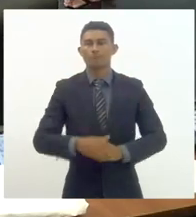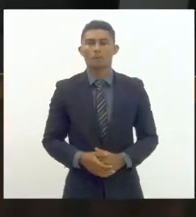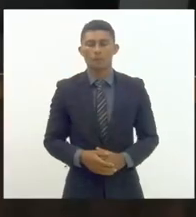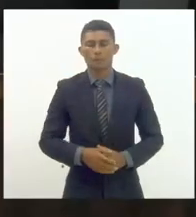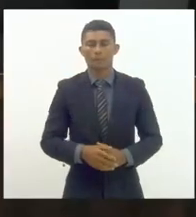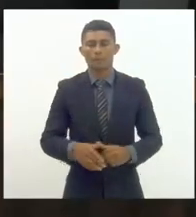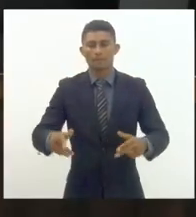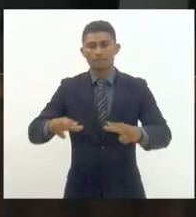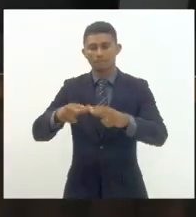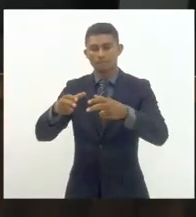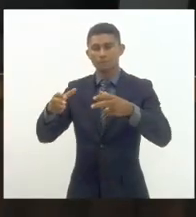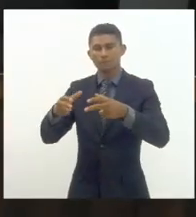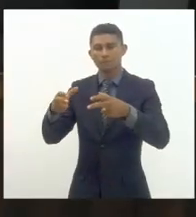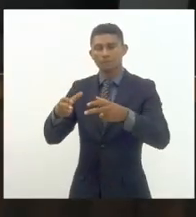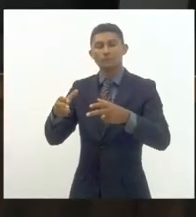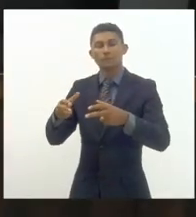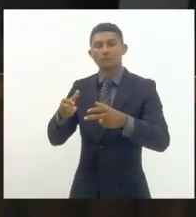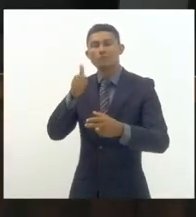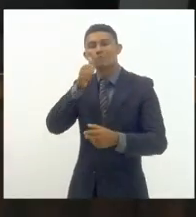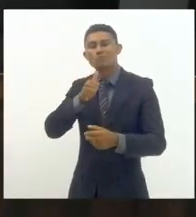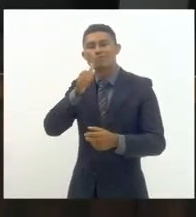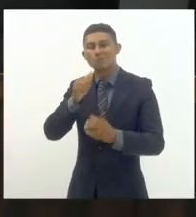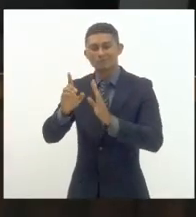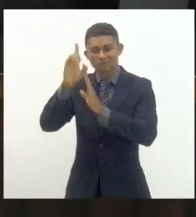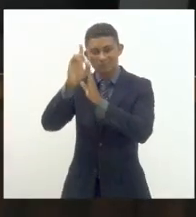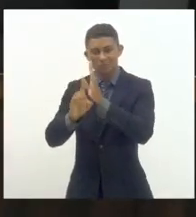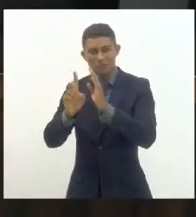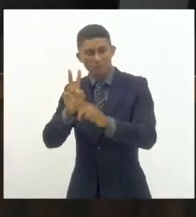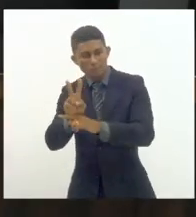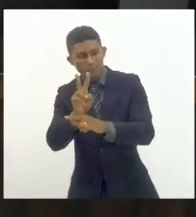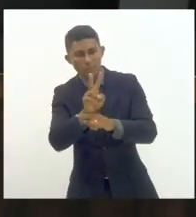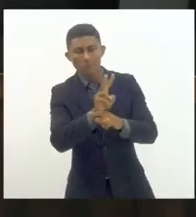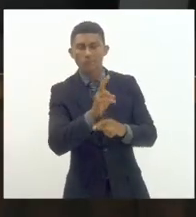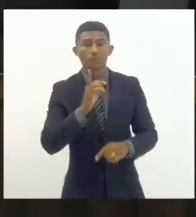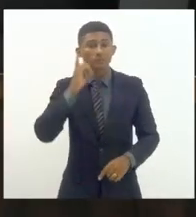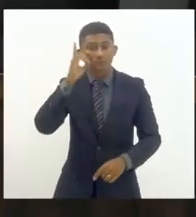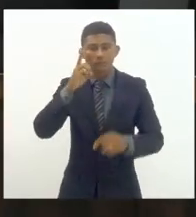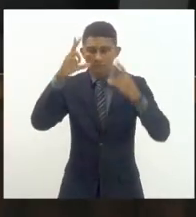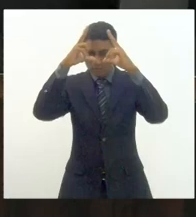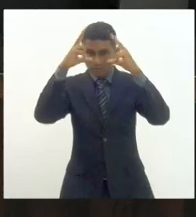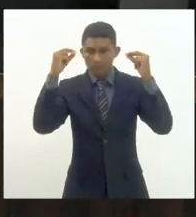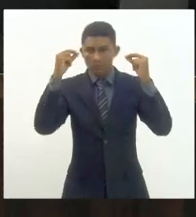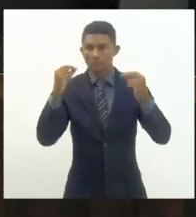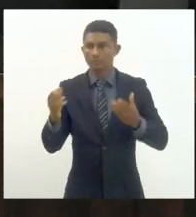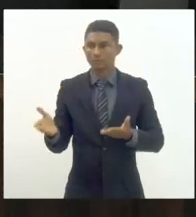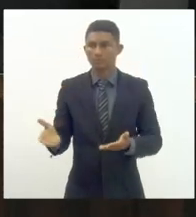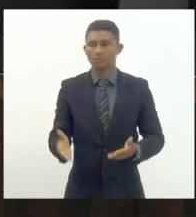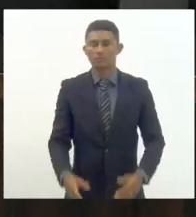Pela Comissão de Defesa do Direito da Mulher, deputada enfermeira Rejane.